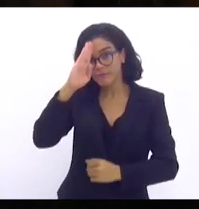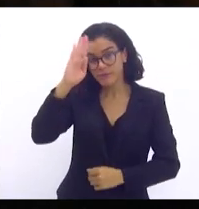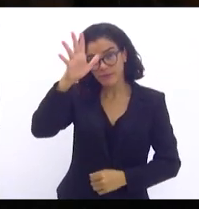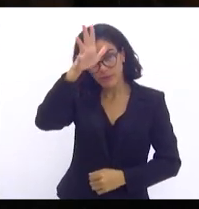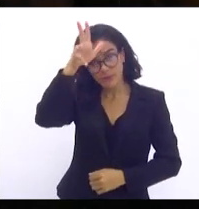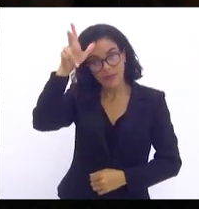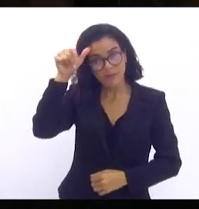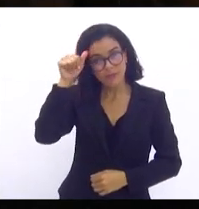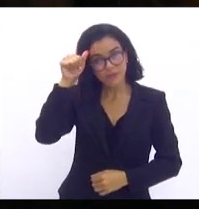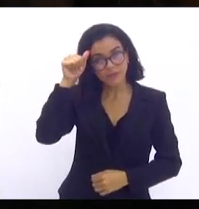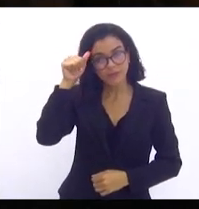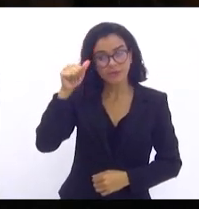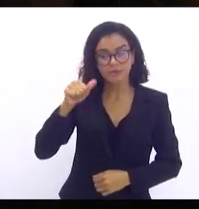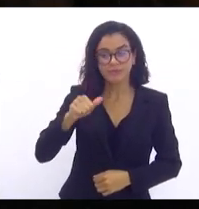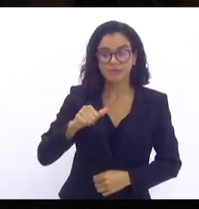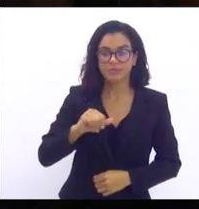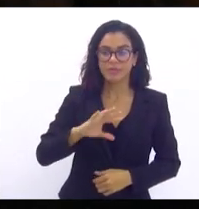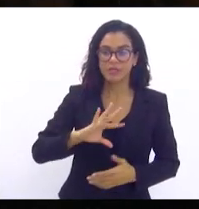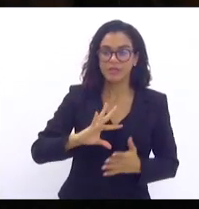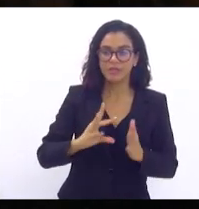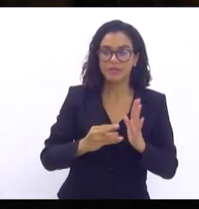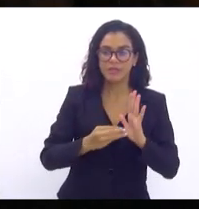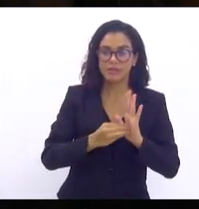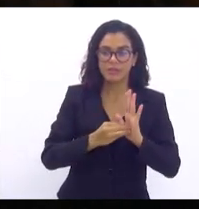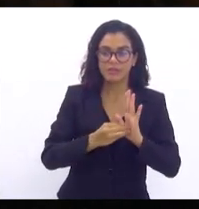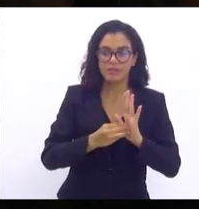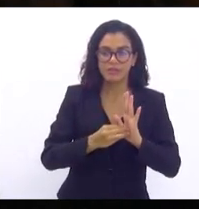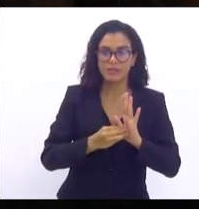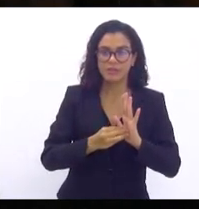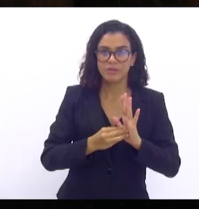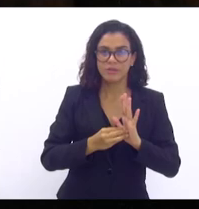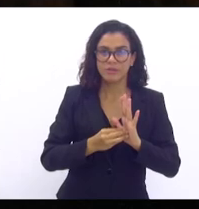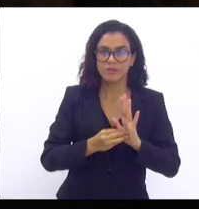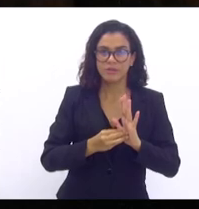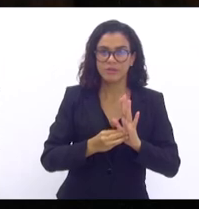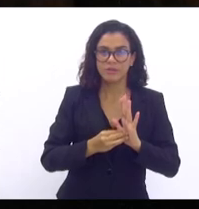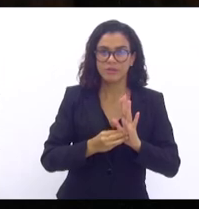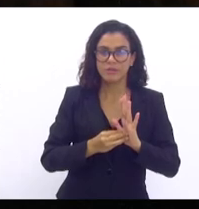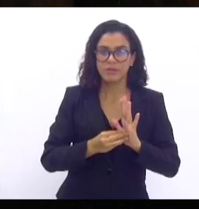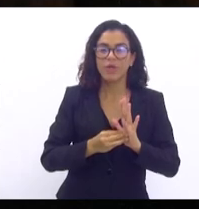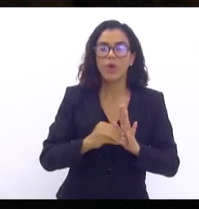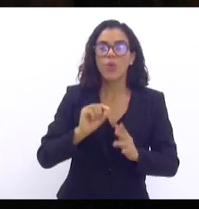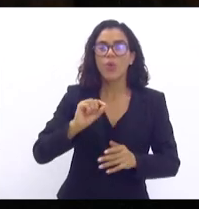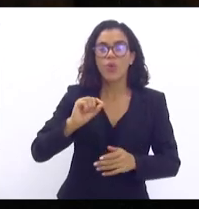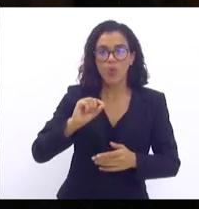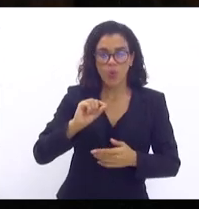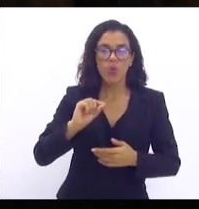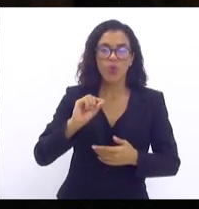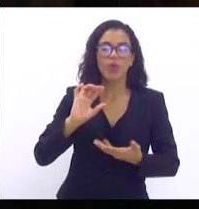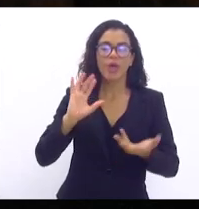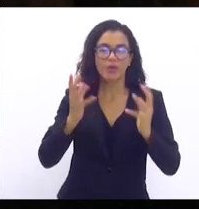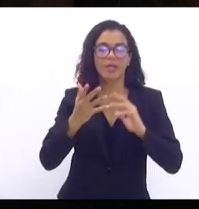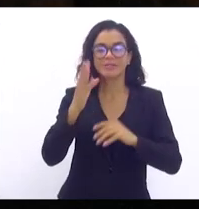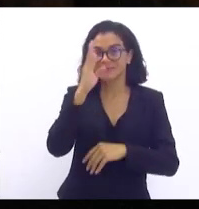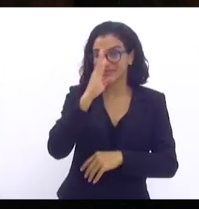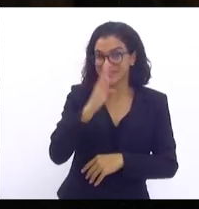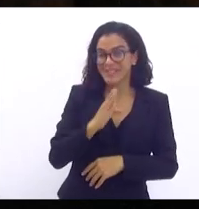e desequilibrando mais. E o que acontece no Brasil, acontece